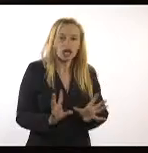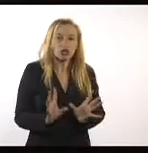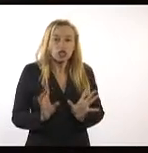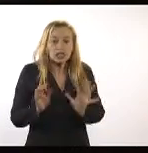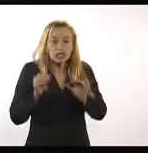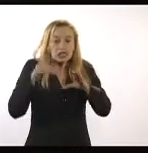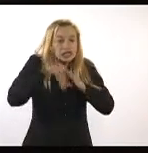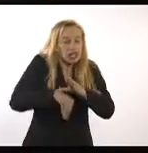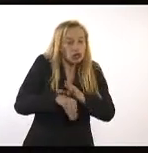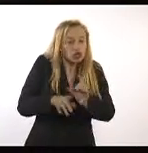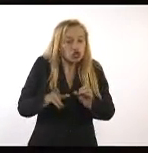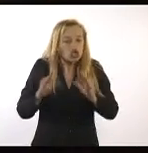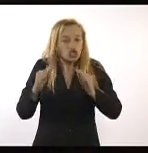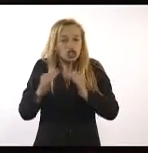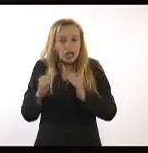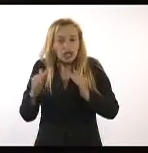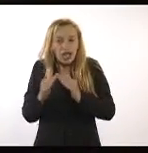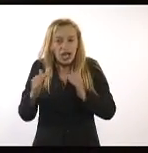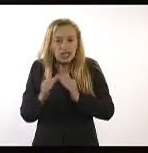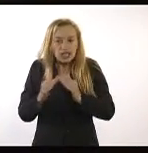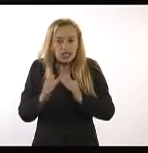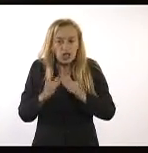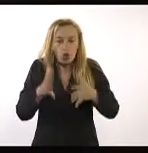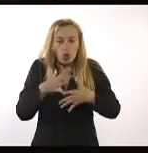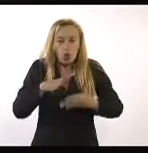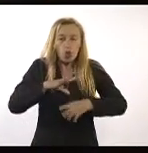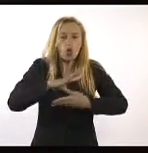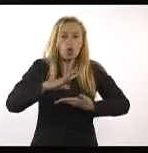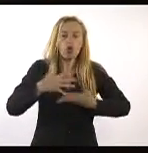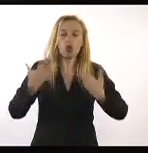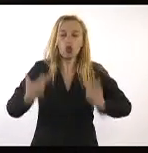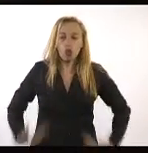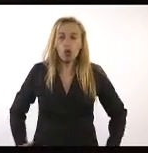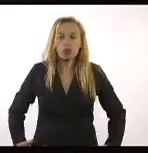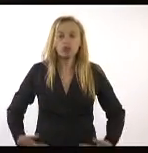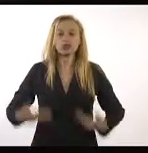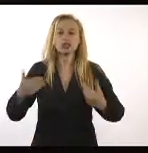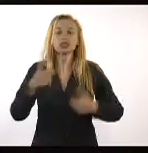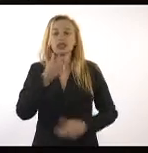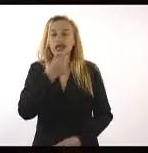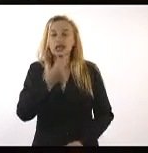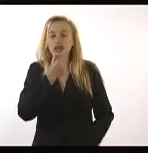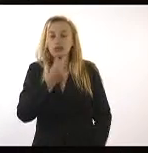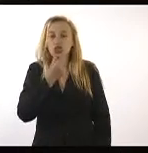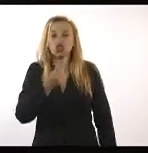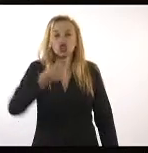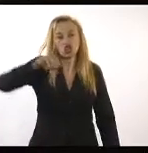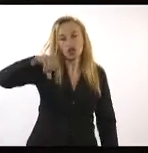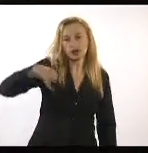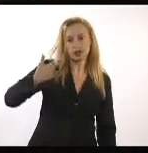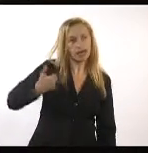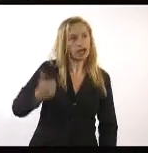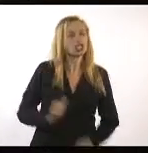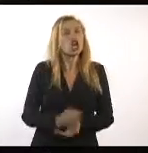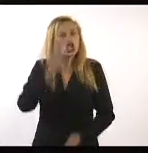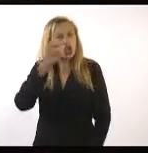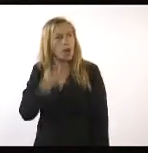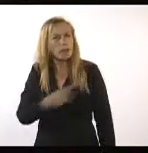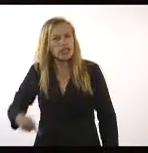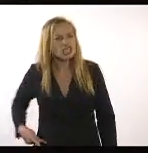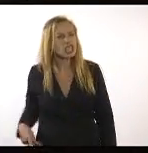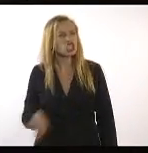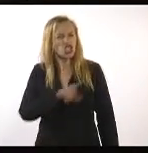sua custódia um cadáver de uma criança de 9 anos de idade o senhor presidente